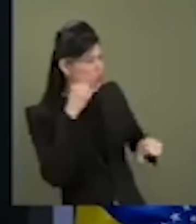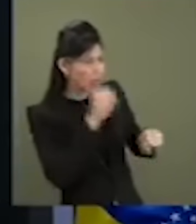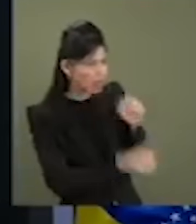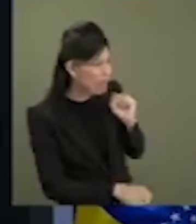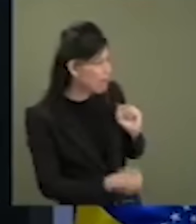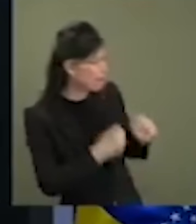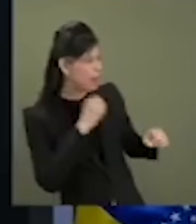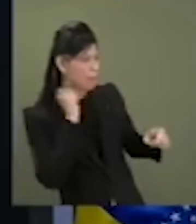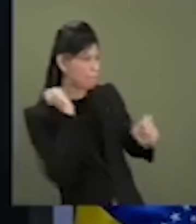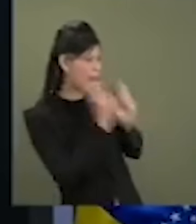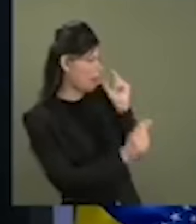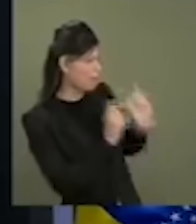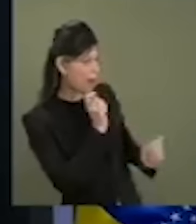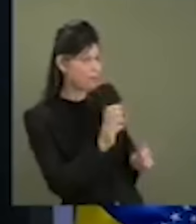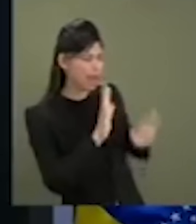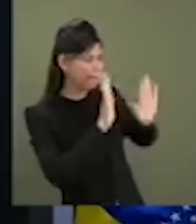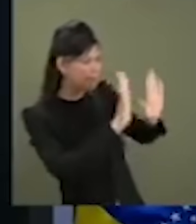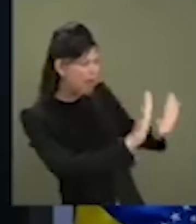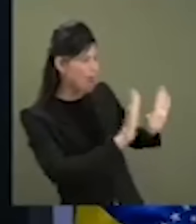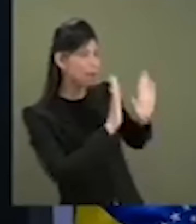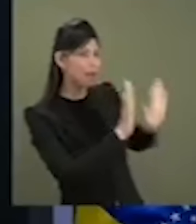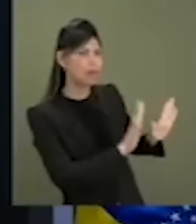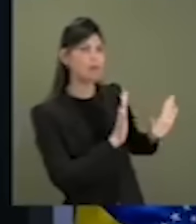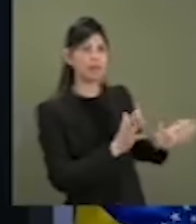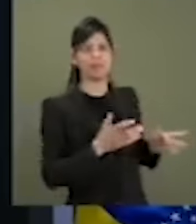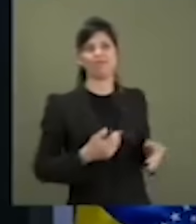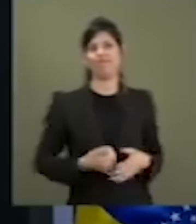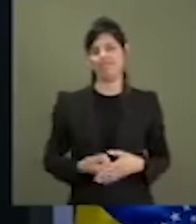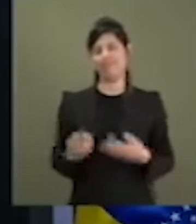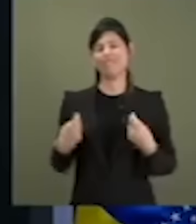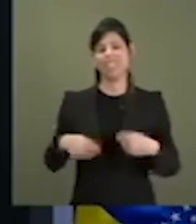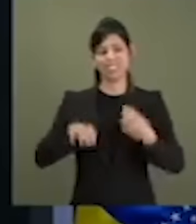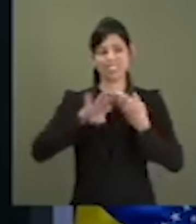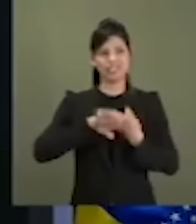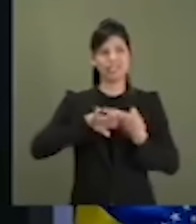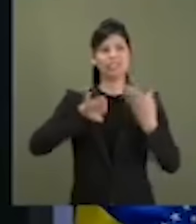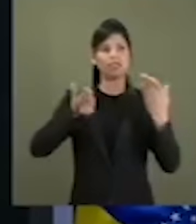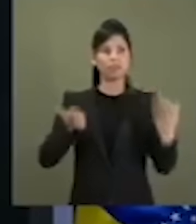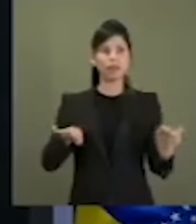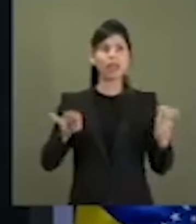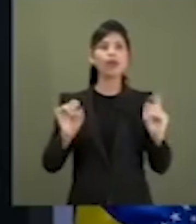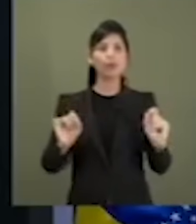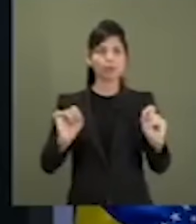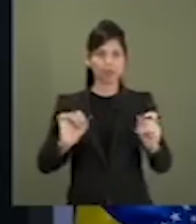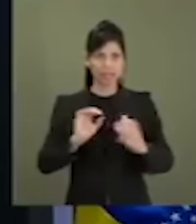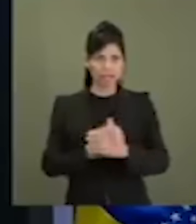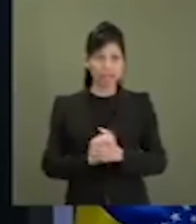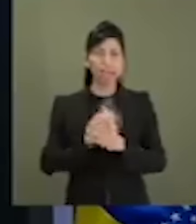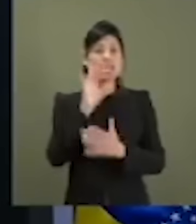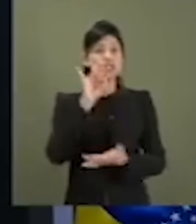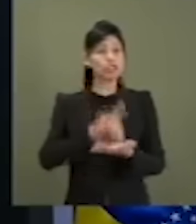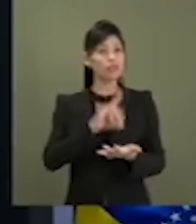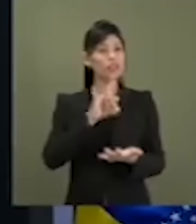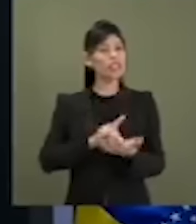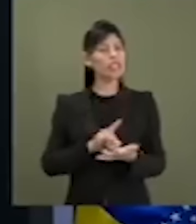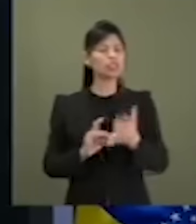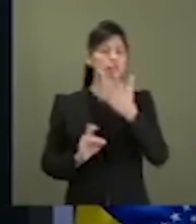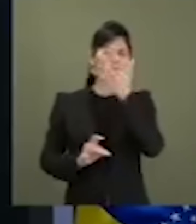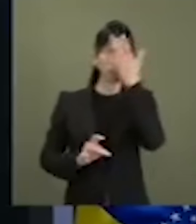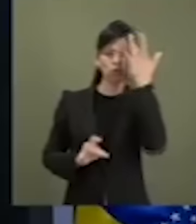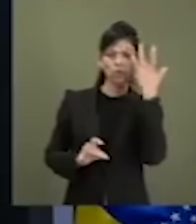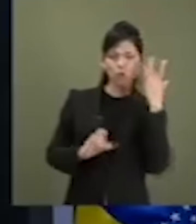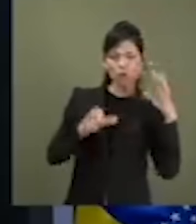poderes. Então, é preciso separar quem veio com ânimos para o quebra-tudo,